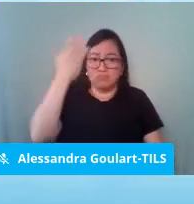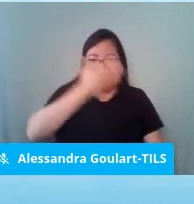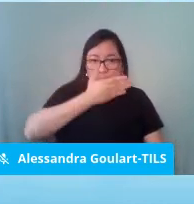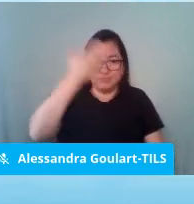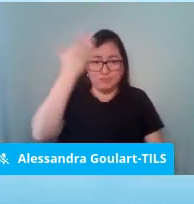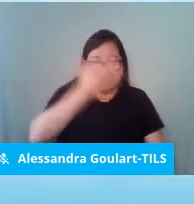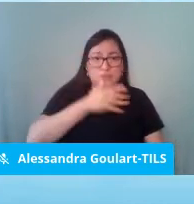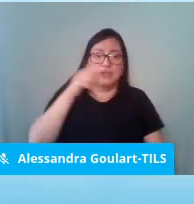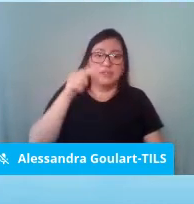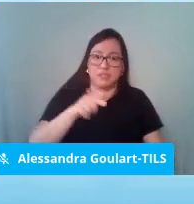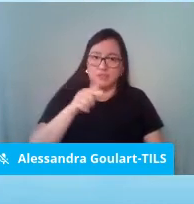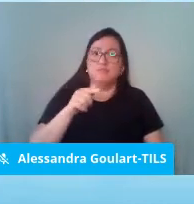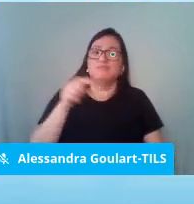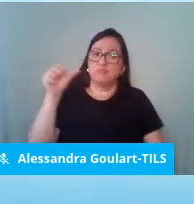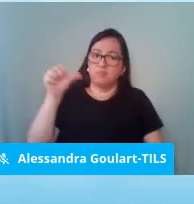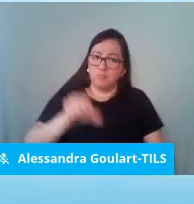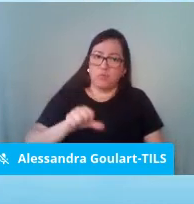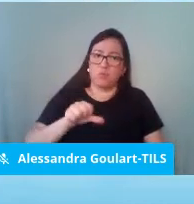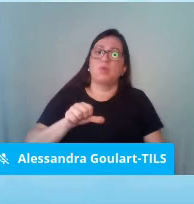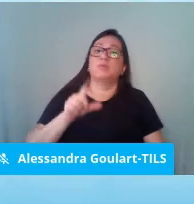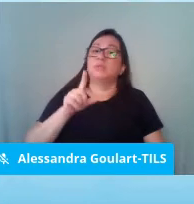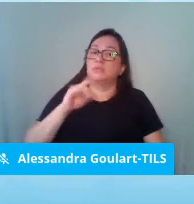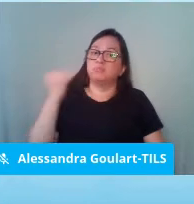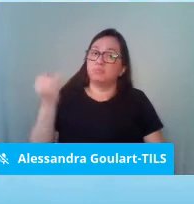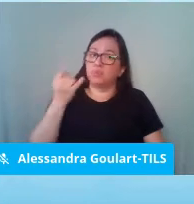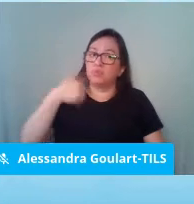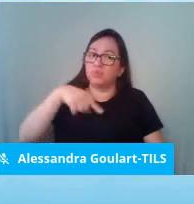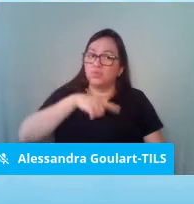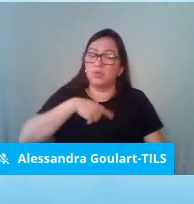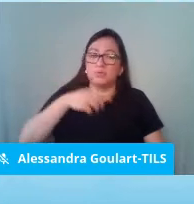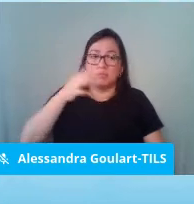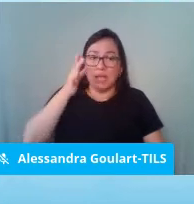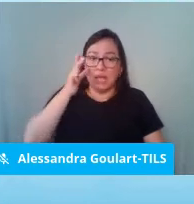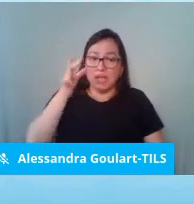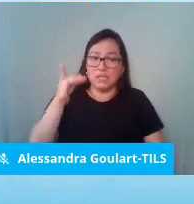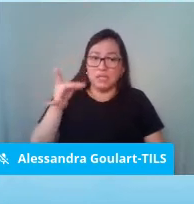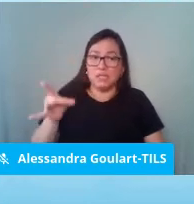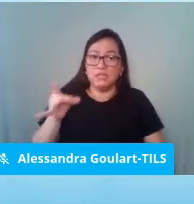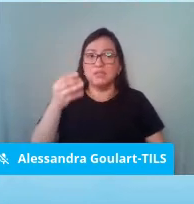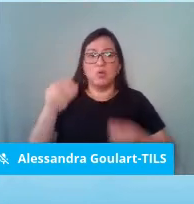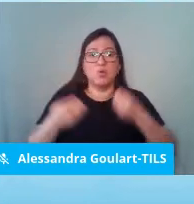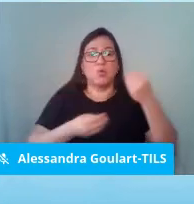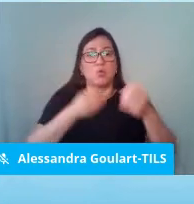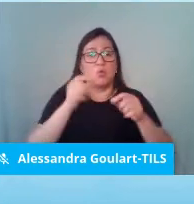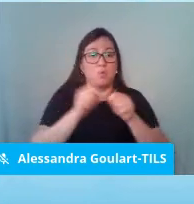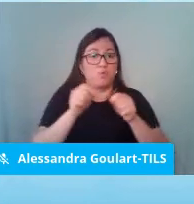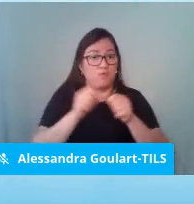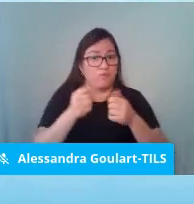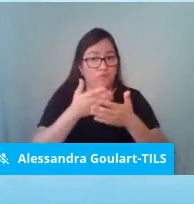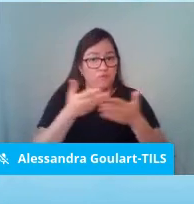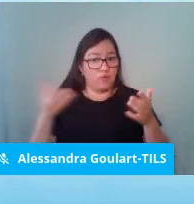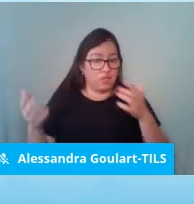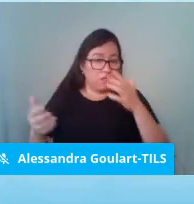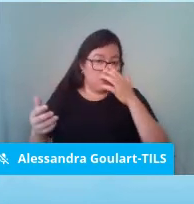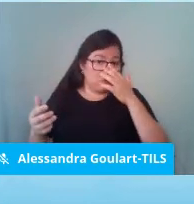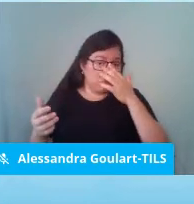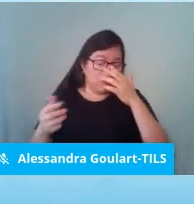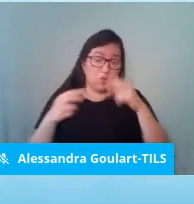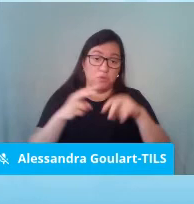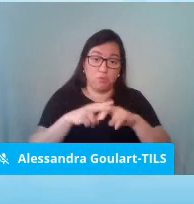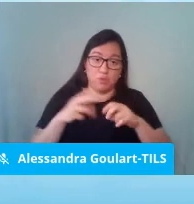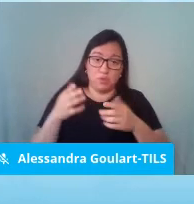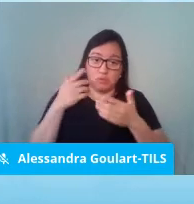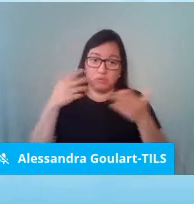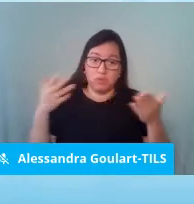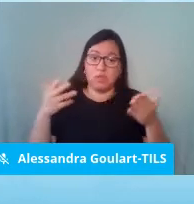significativo. E o que eu estou aqui propondo hoje nessa conversa é a gente começar a olhar para o que está debaixo, né? Então, por isso eu trouxe tanto essa questão do